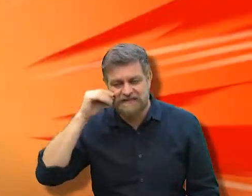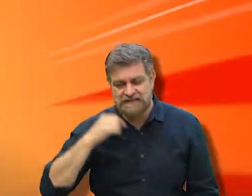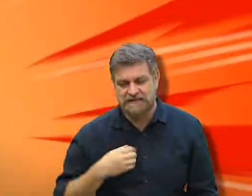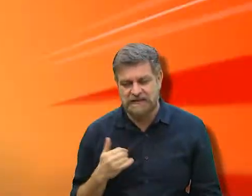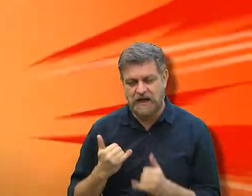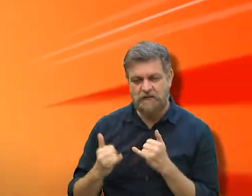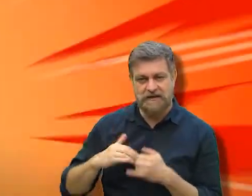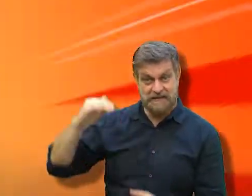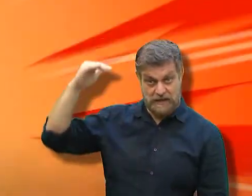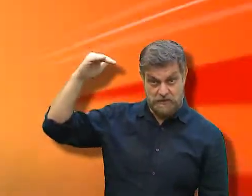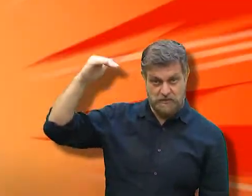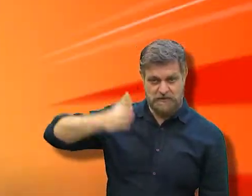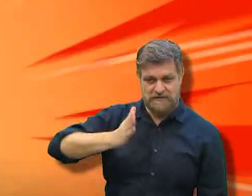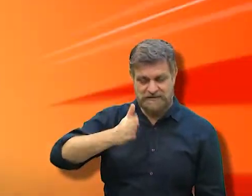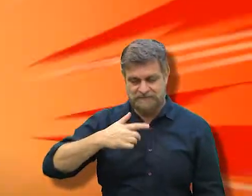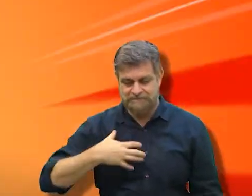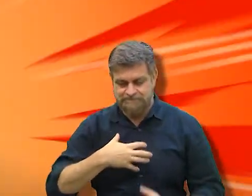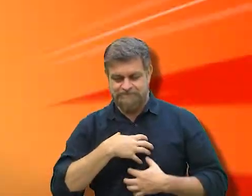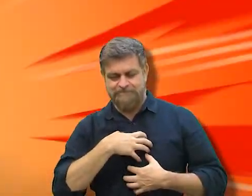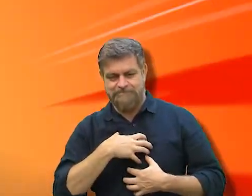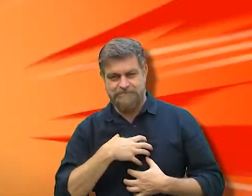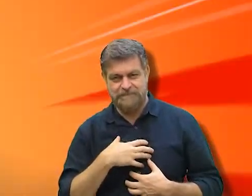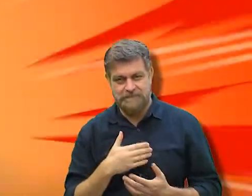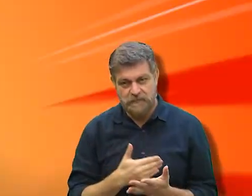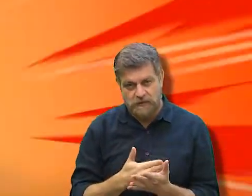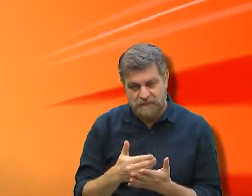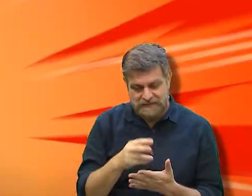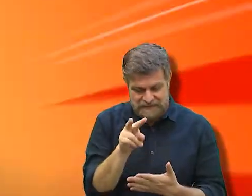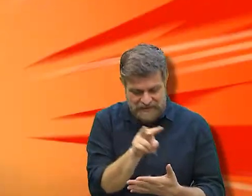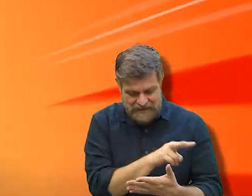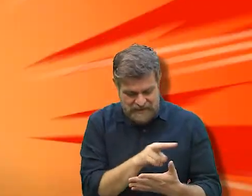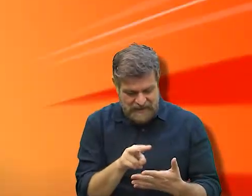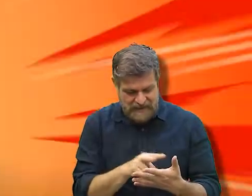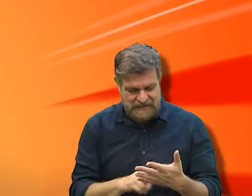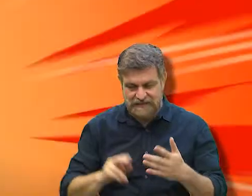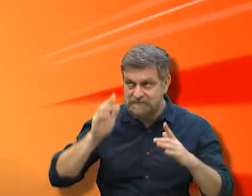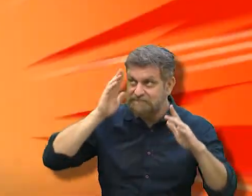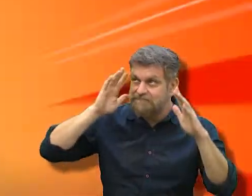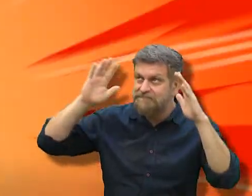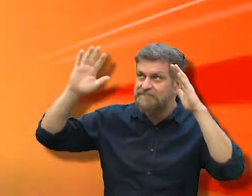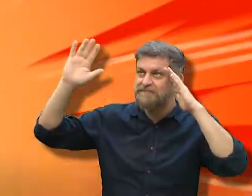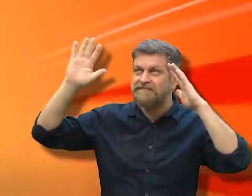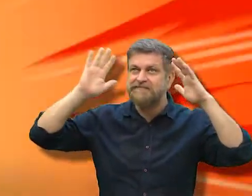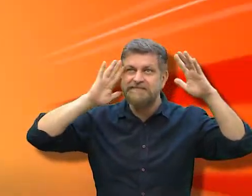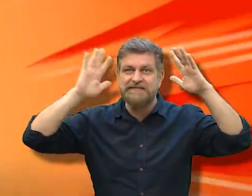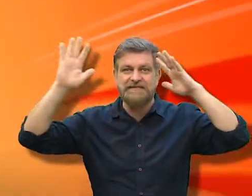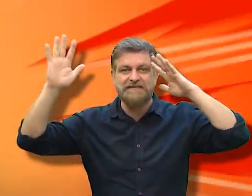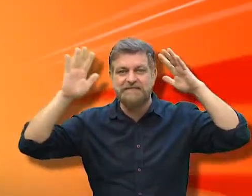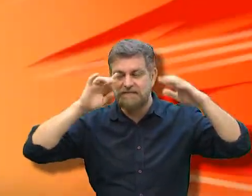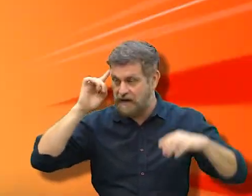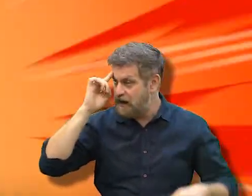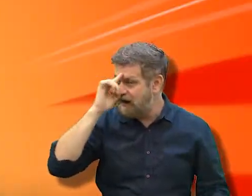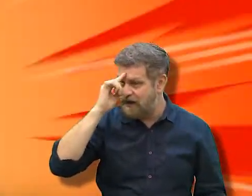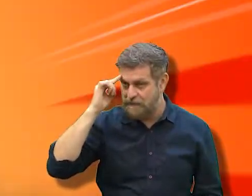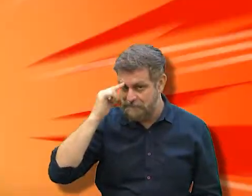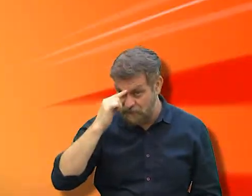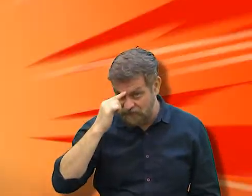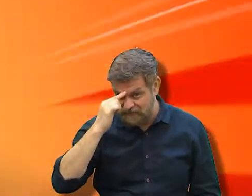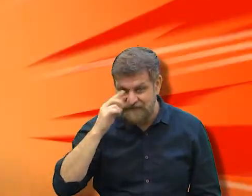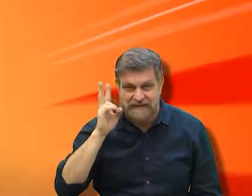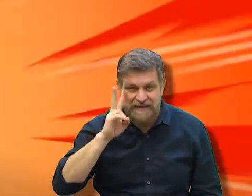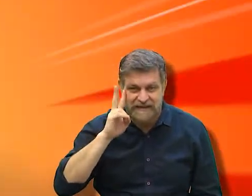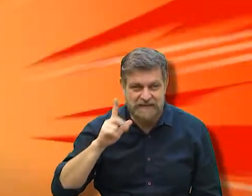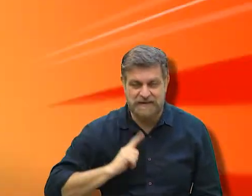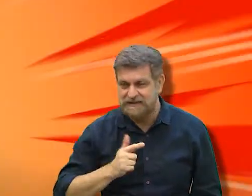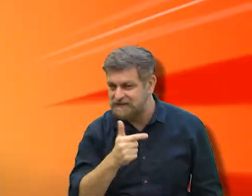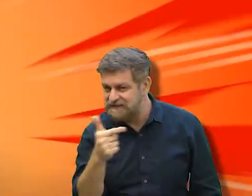essa oportunidade. Mas eu fiquei um bom tempo sem ler e voltei a ler livros na minha adolescência e quase